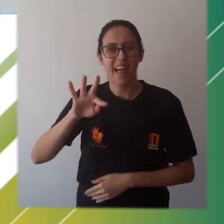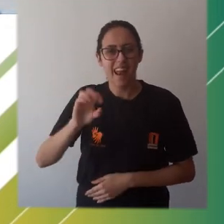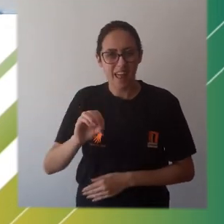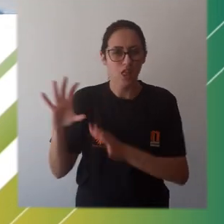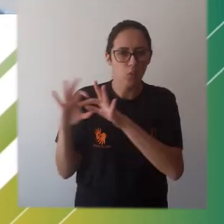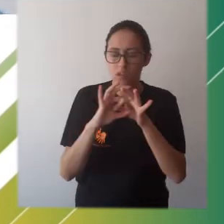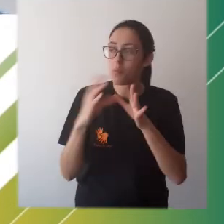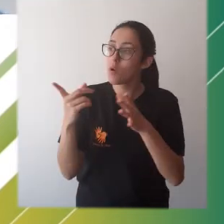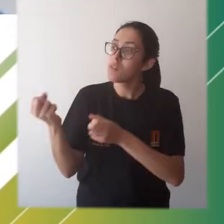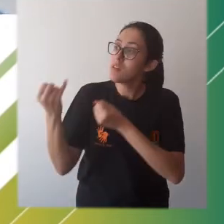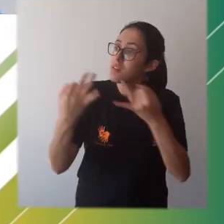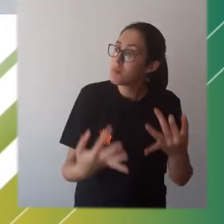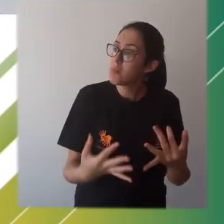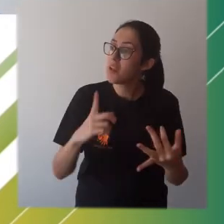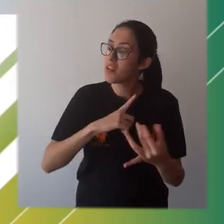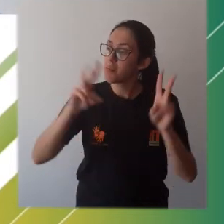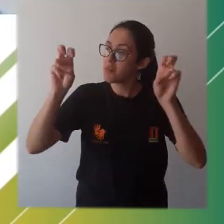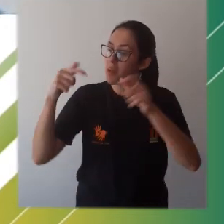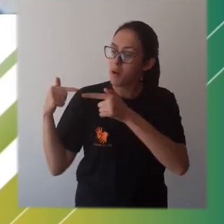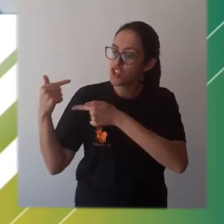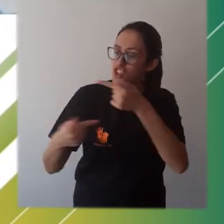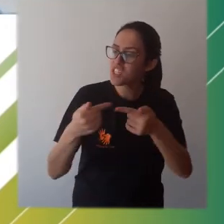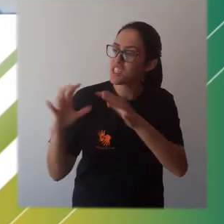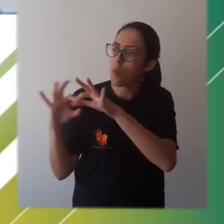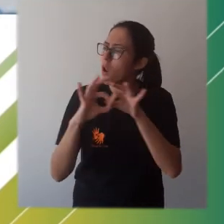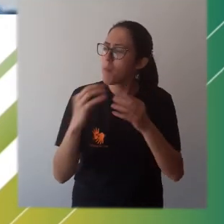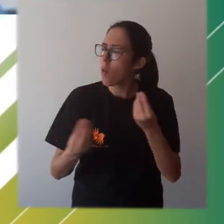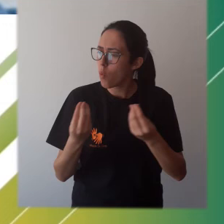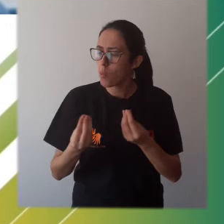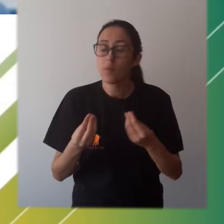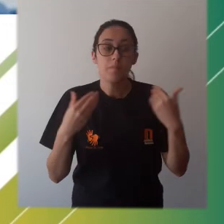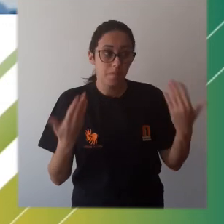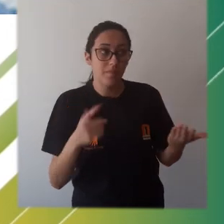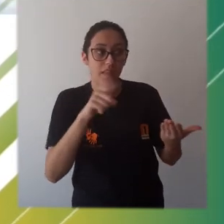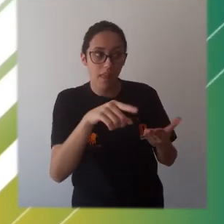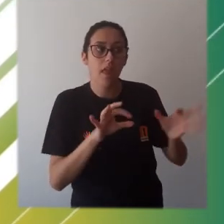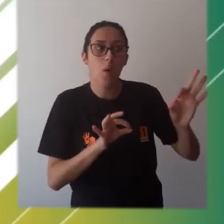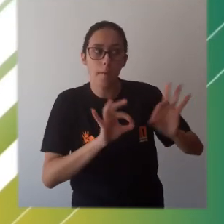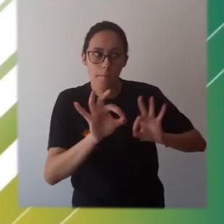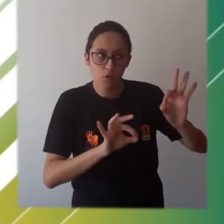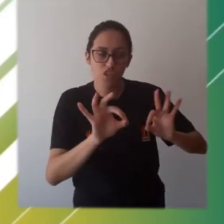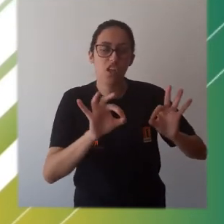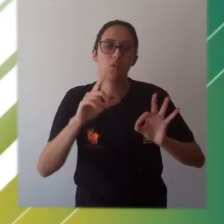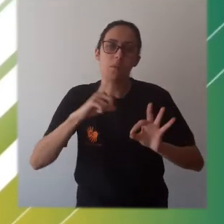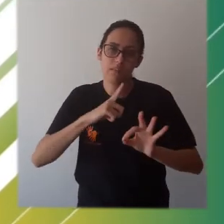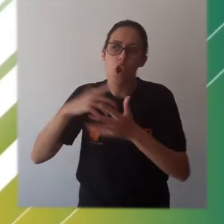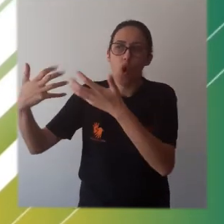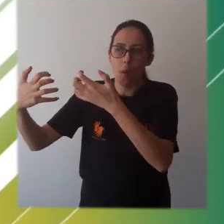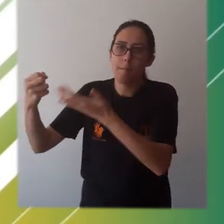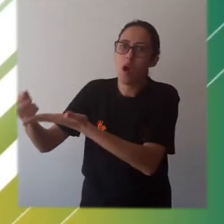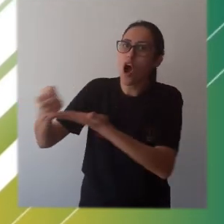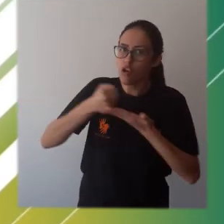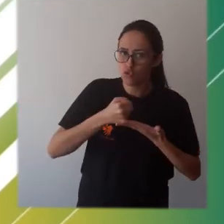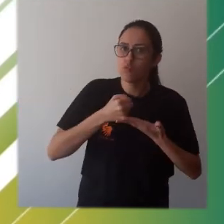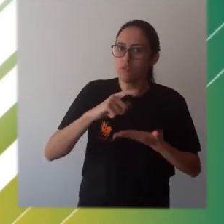mas também agora que vem dando muito certo com o nome de Geração Olímpica. Bom, o Geração Olímpica é um projeto que conta com o patrocínio da